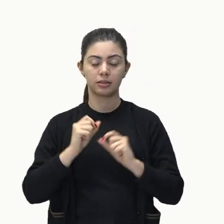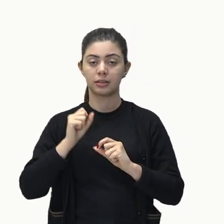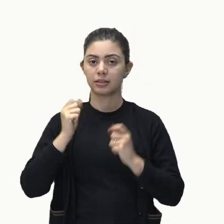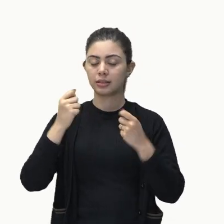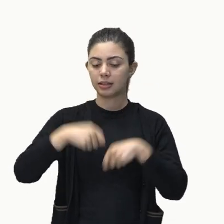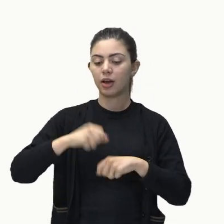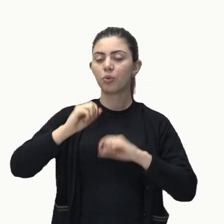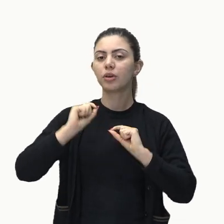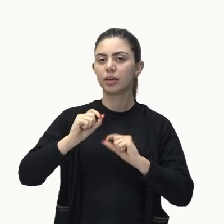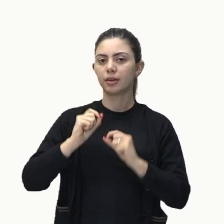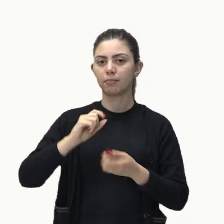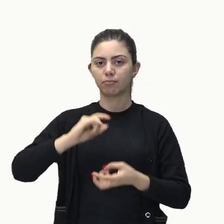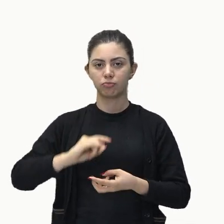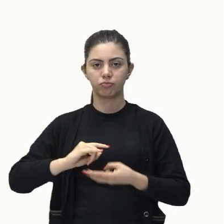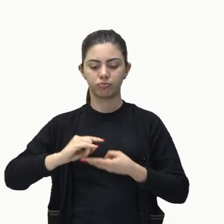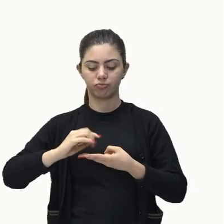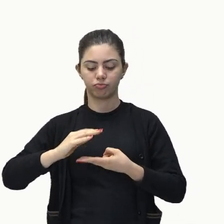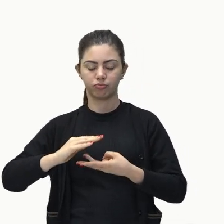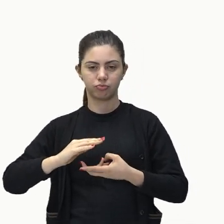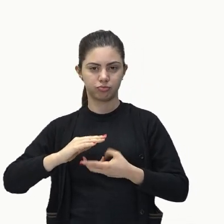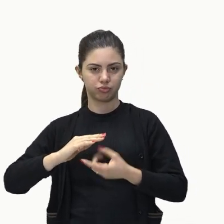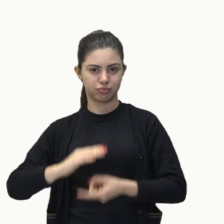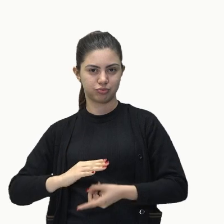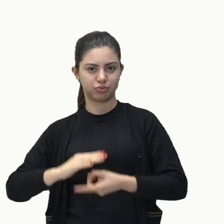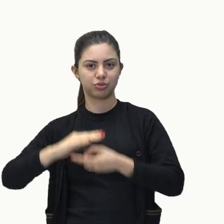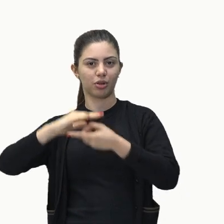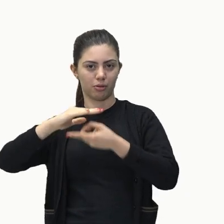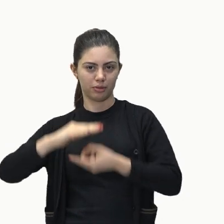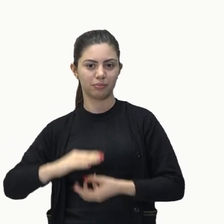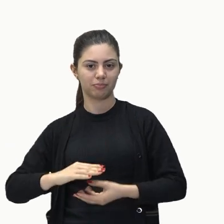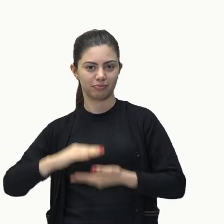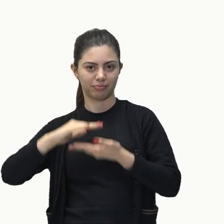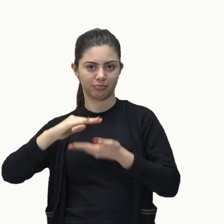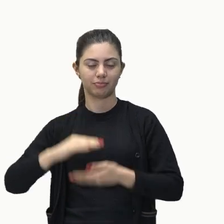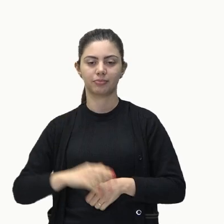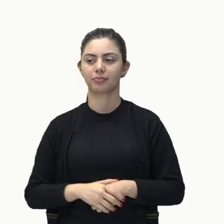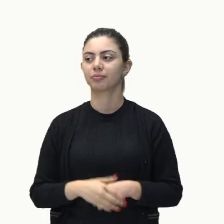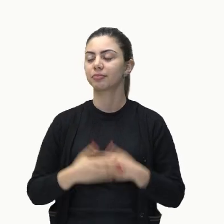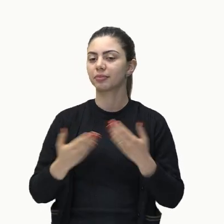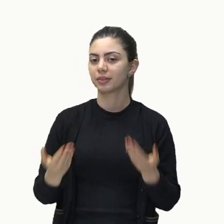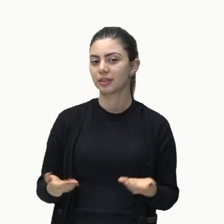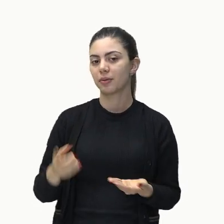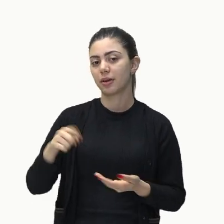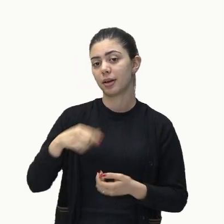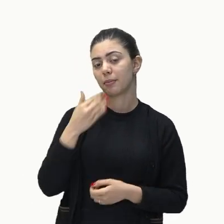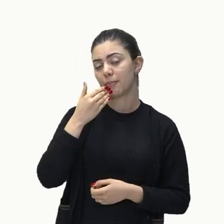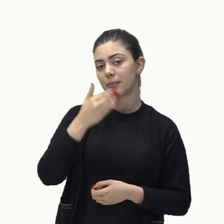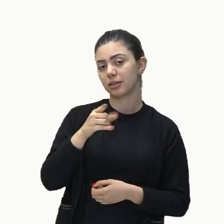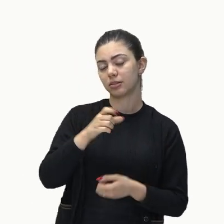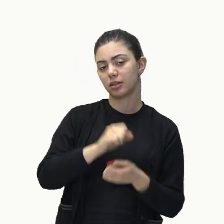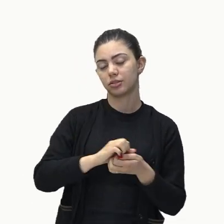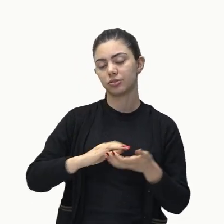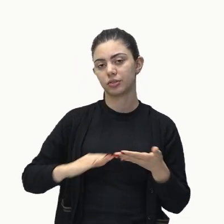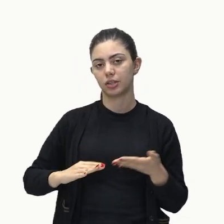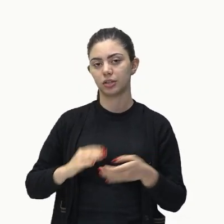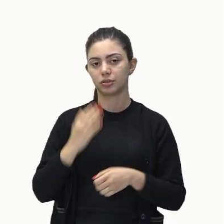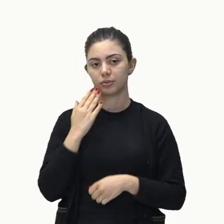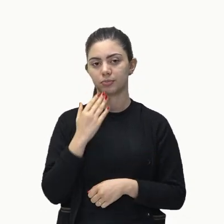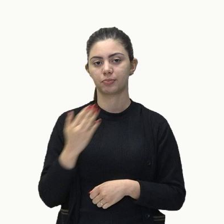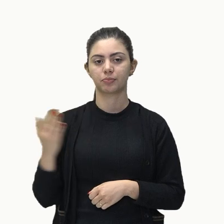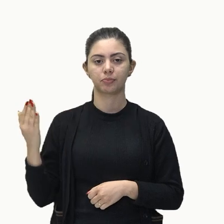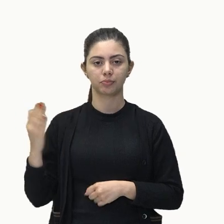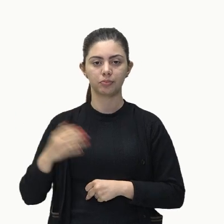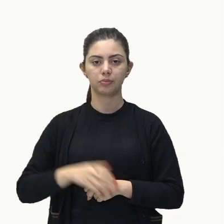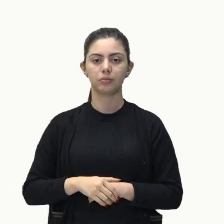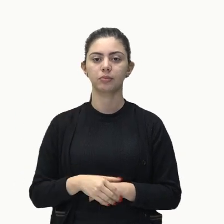eleve. Tá certo? É o que diz aqui, ó, o comando da nossa atividade, olha só. A